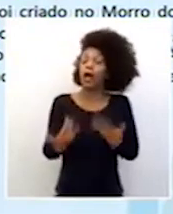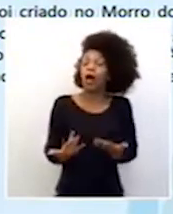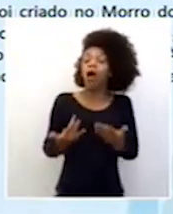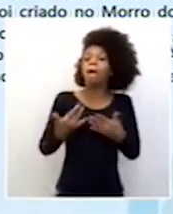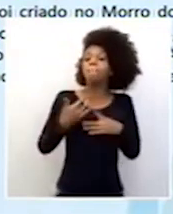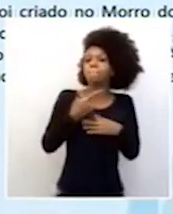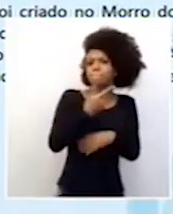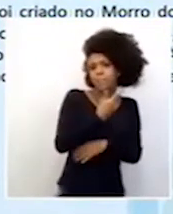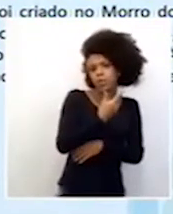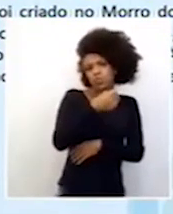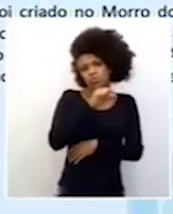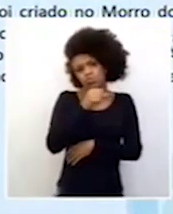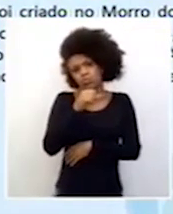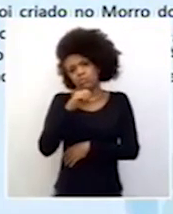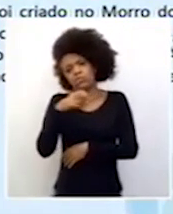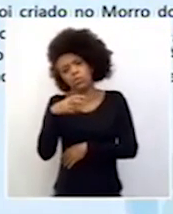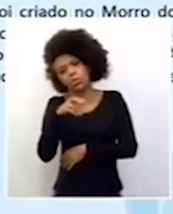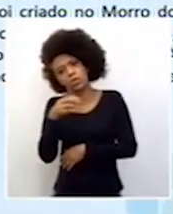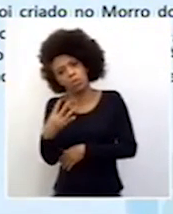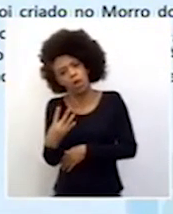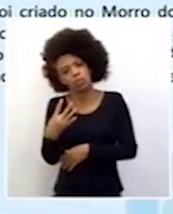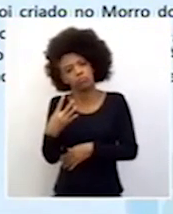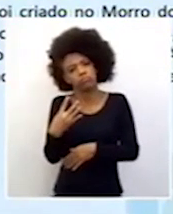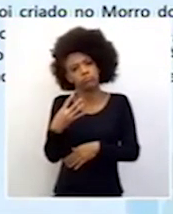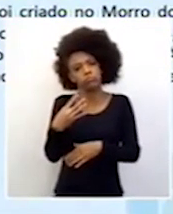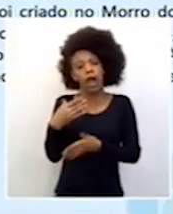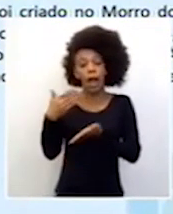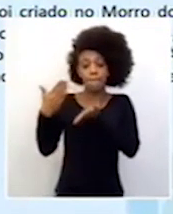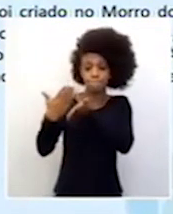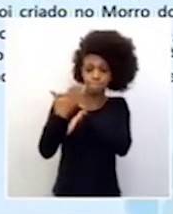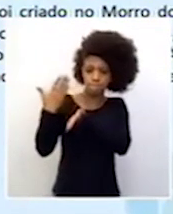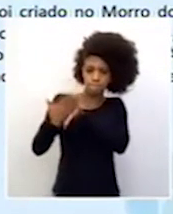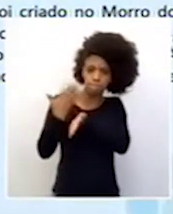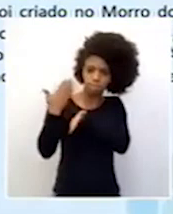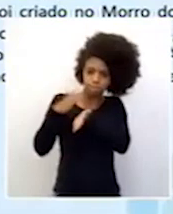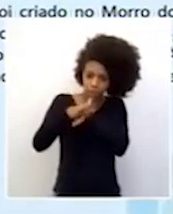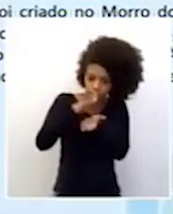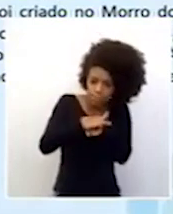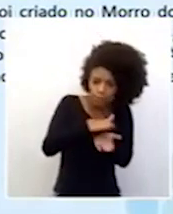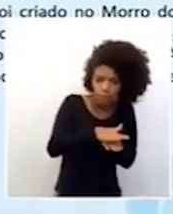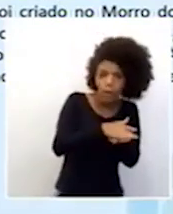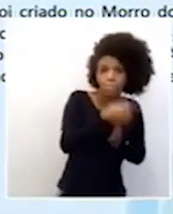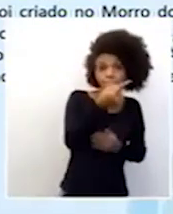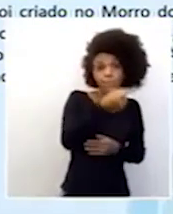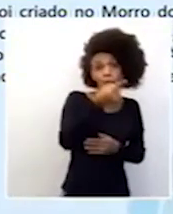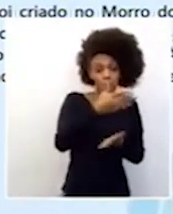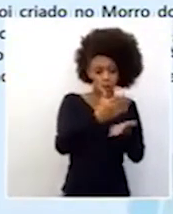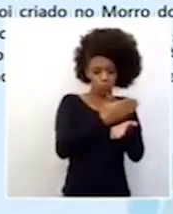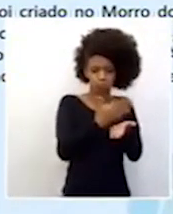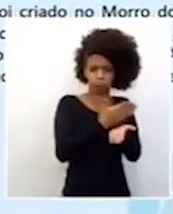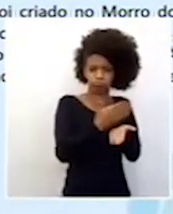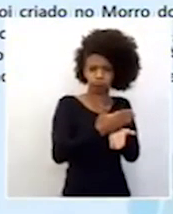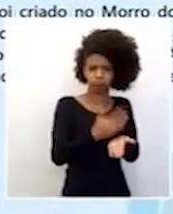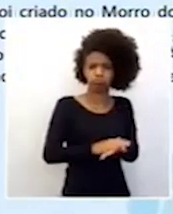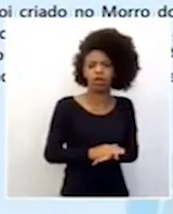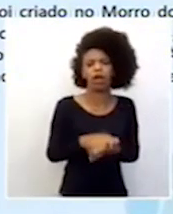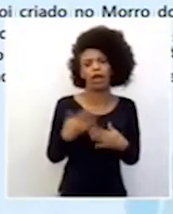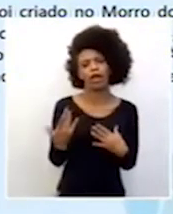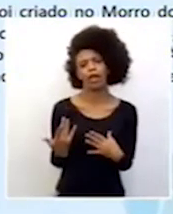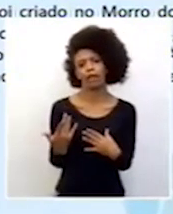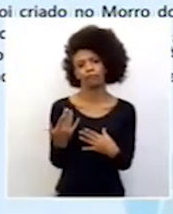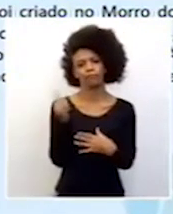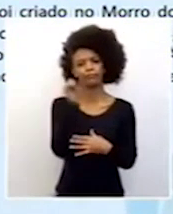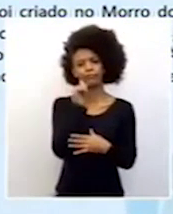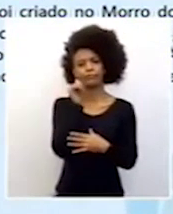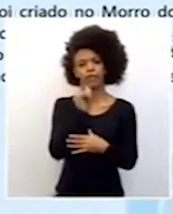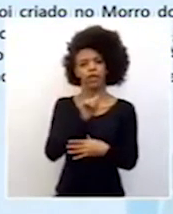1854, com 15 anos incompletos, publicou o primeiro trabalho literário, o Soneto à Excelentíssima Senhora, que ele colocou só as